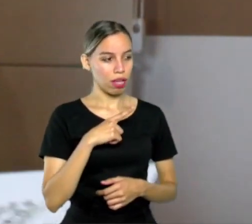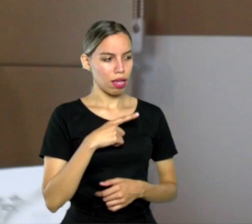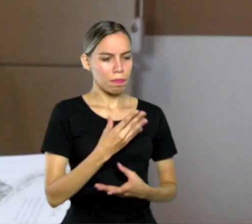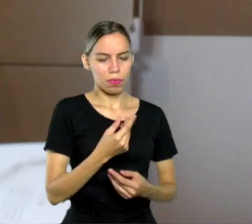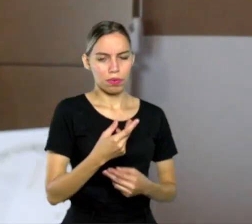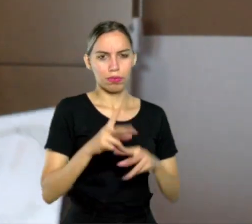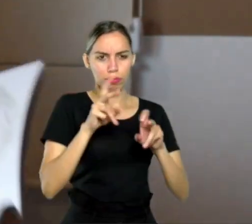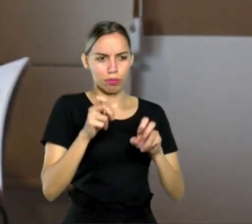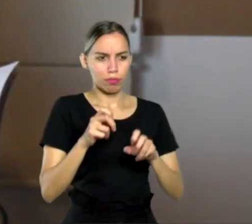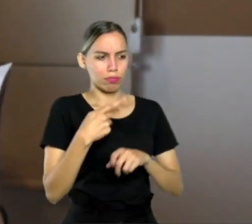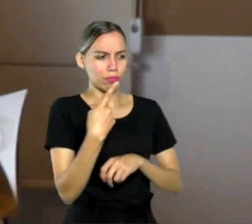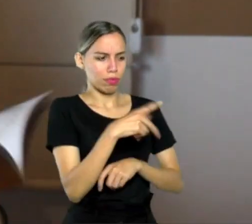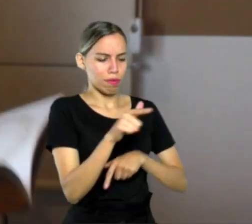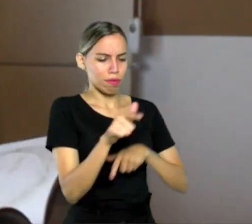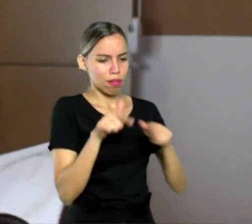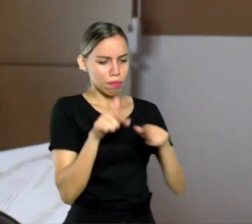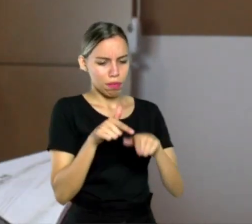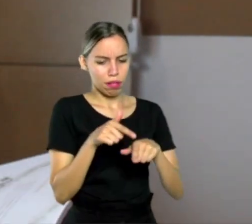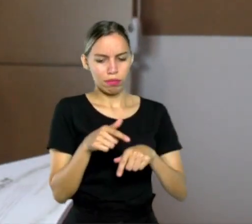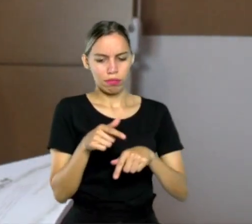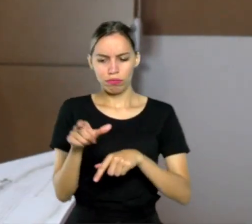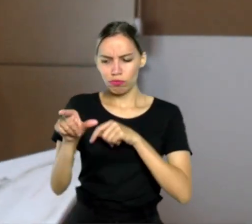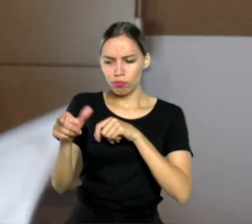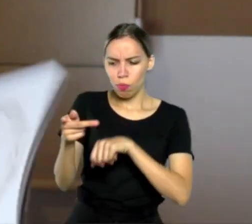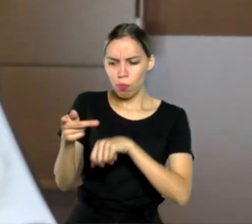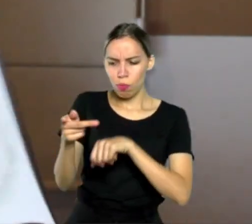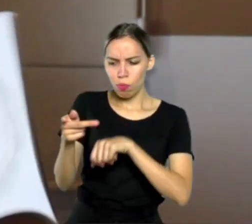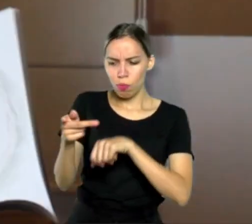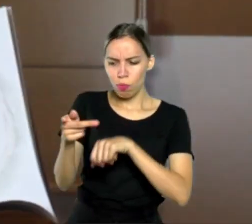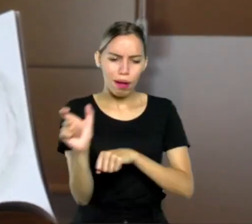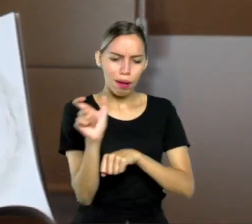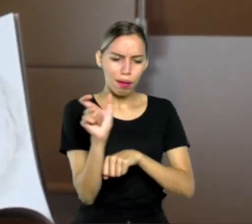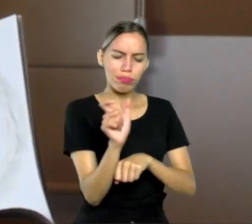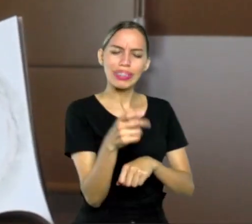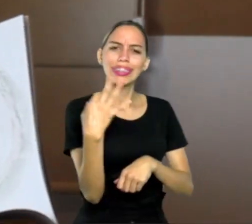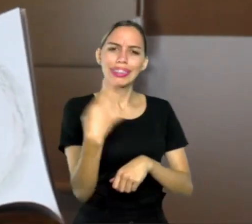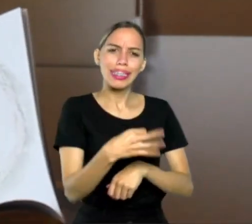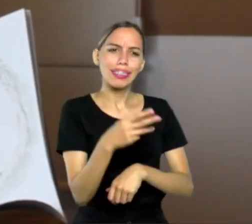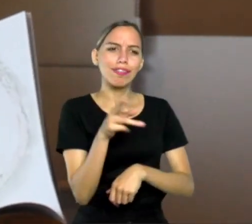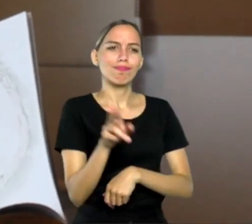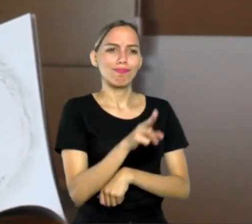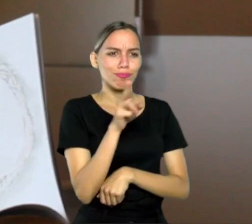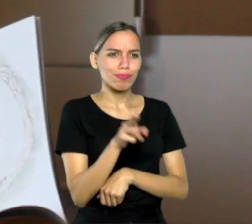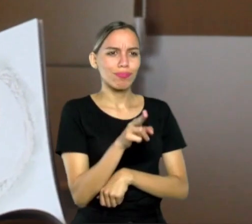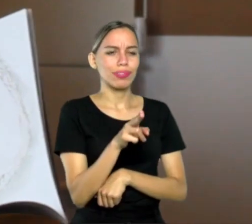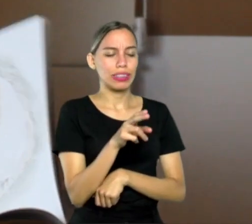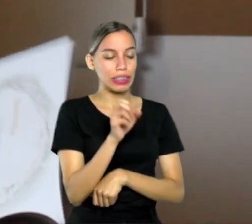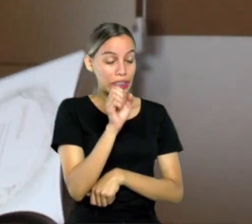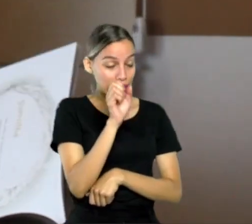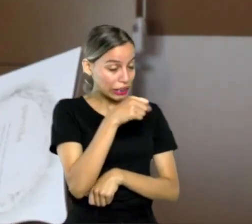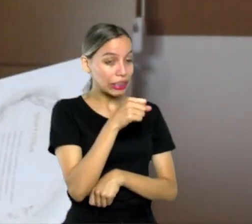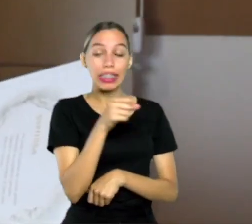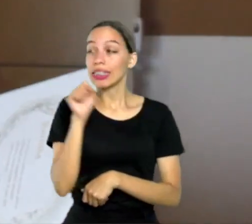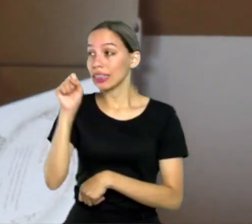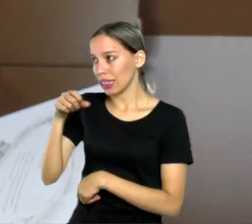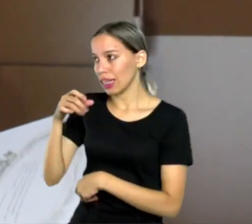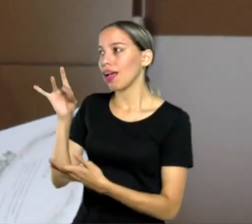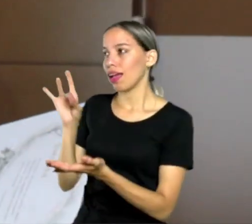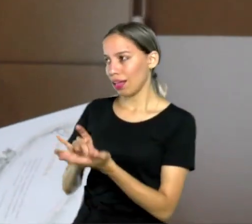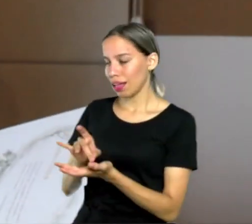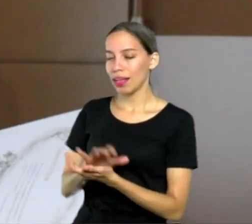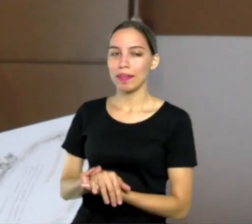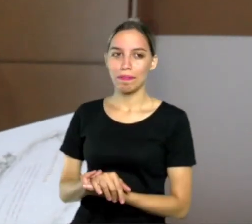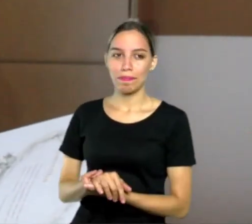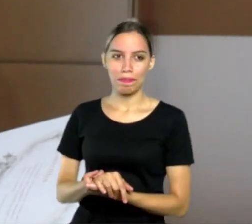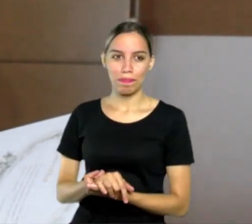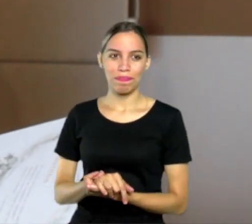ali as palavras, a letra. E o livro, a palavra, né? Sim. Agora,